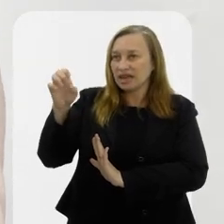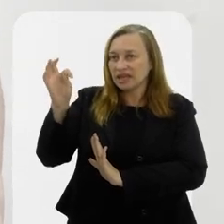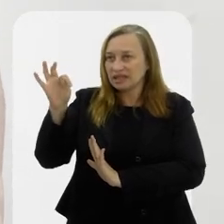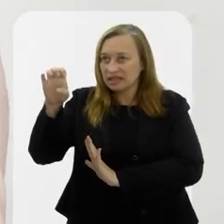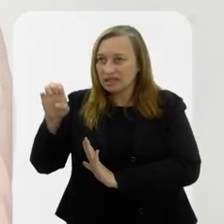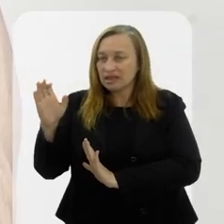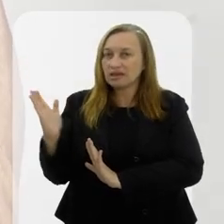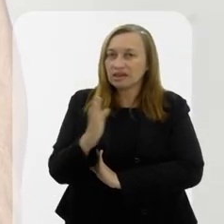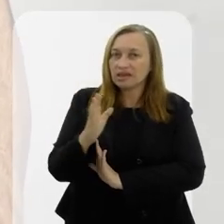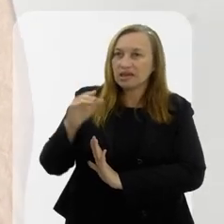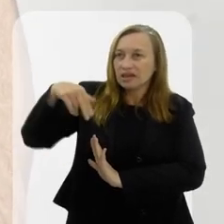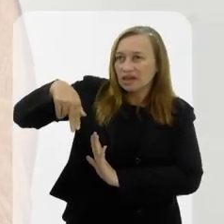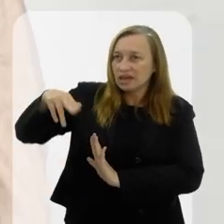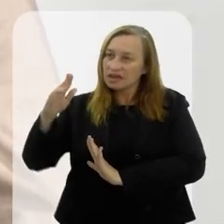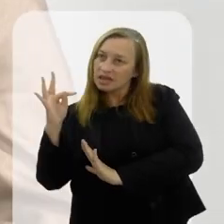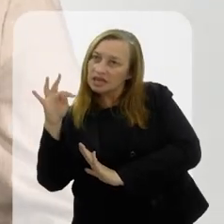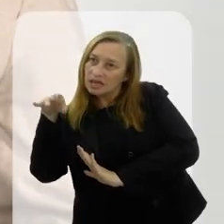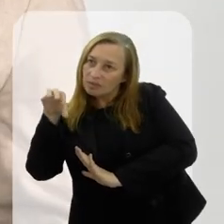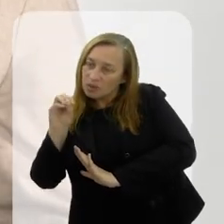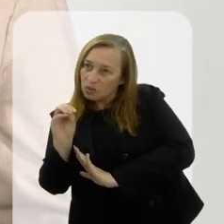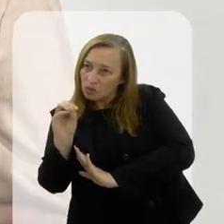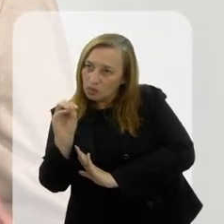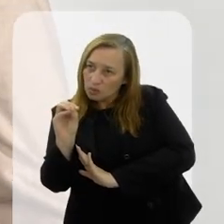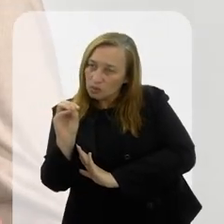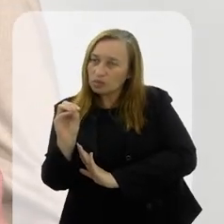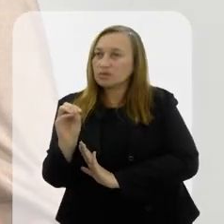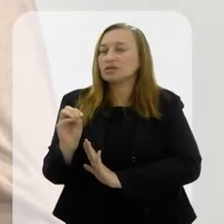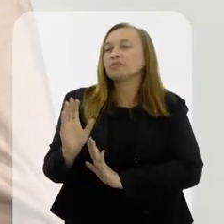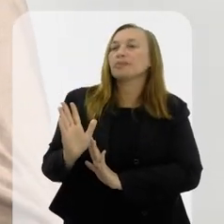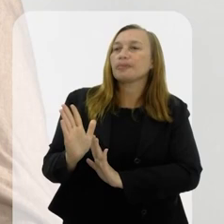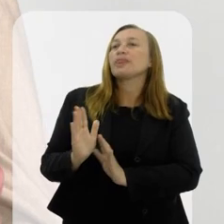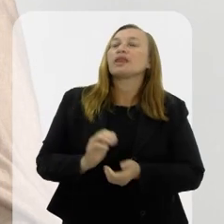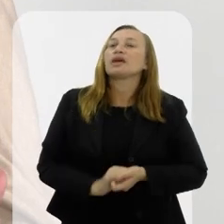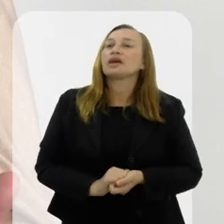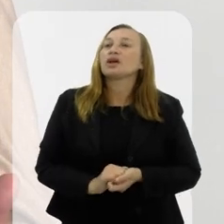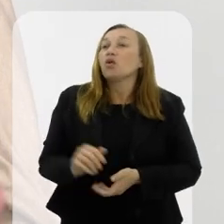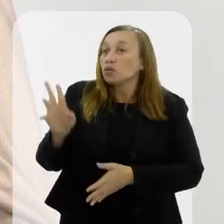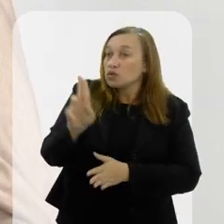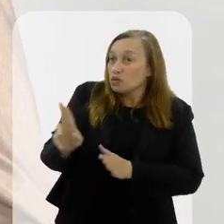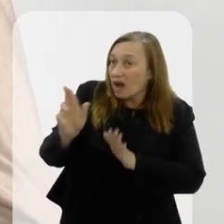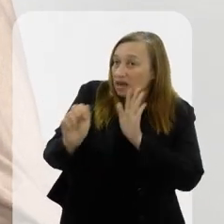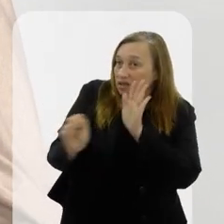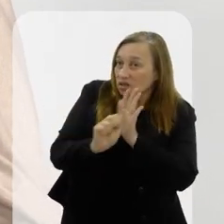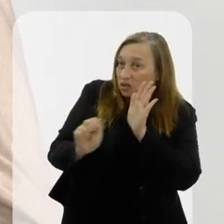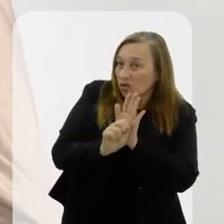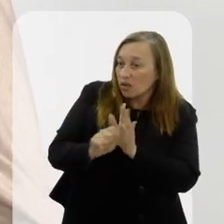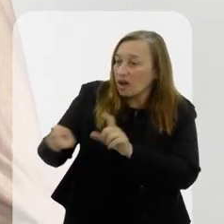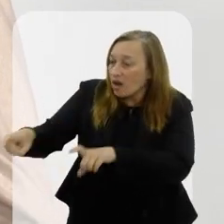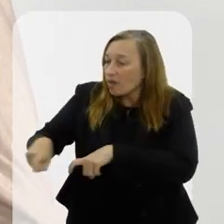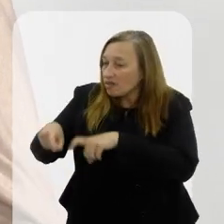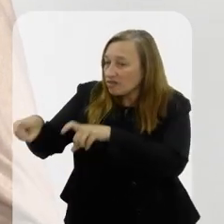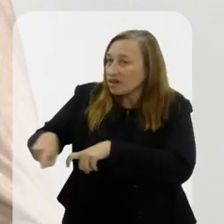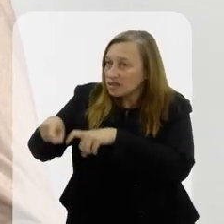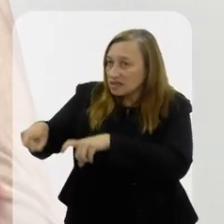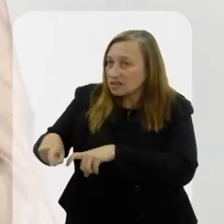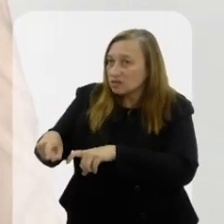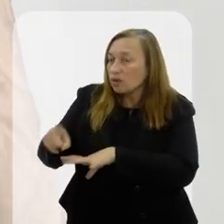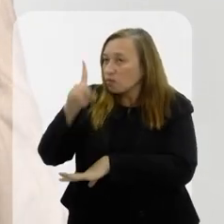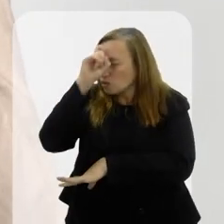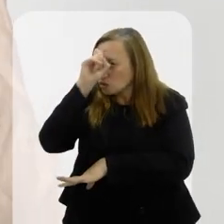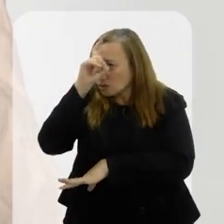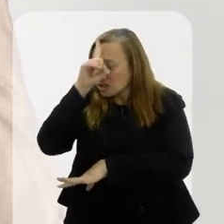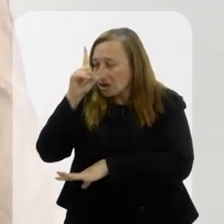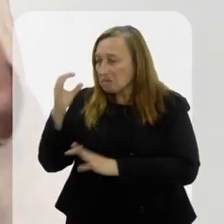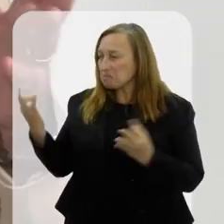através de uma CAPS. Então, é uma área que praticamente é uma fazenda dentro do Rio de Janeiro, fica em Cascadura, é